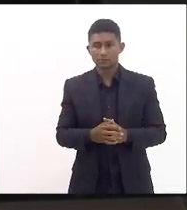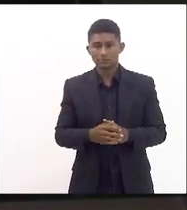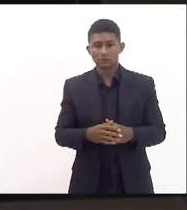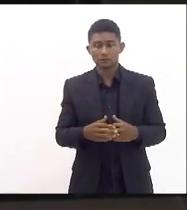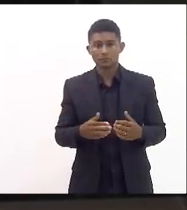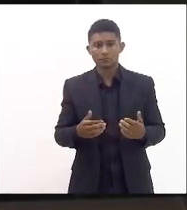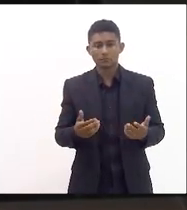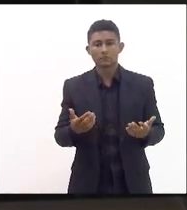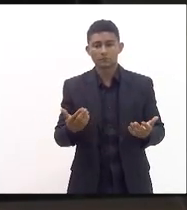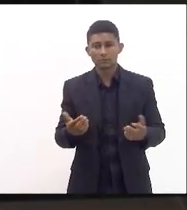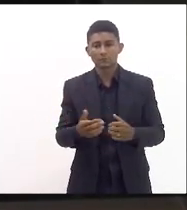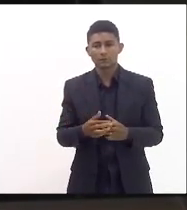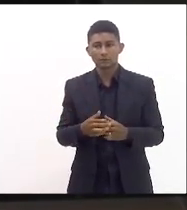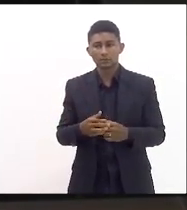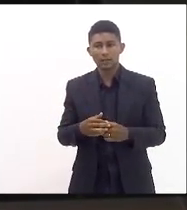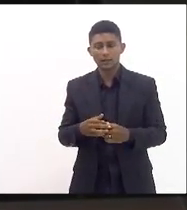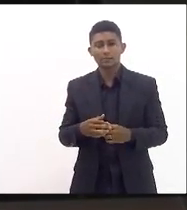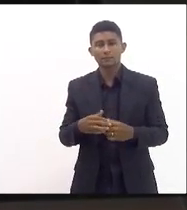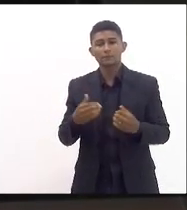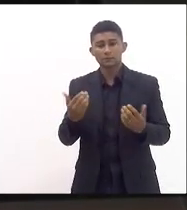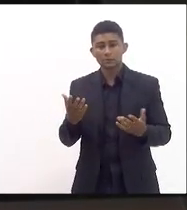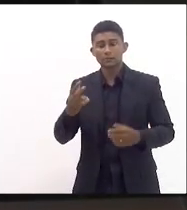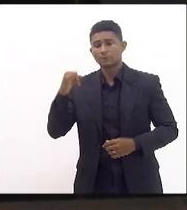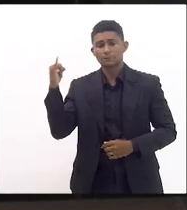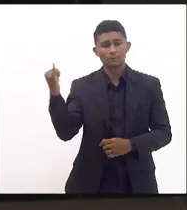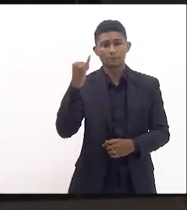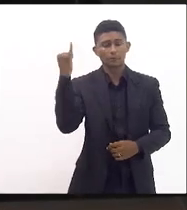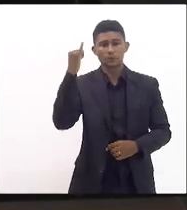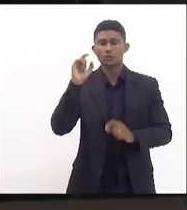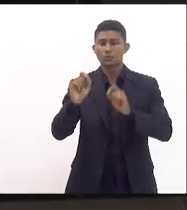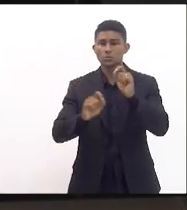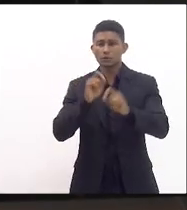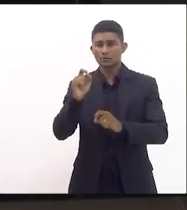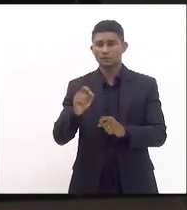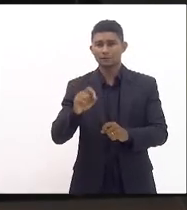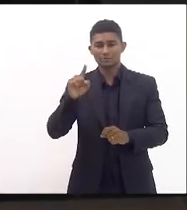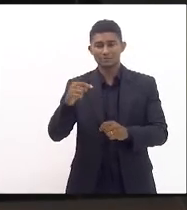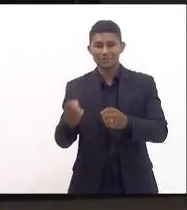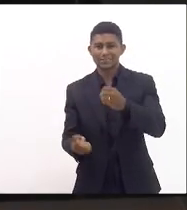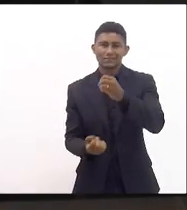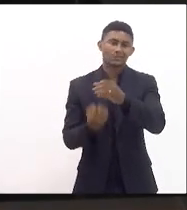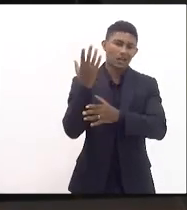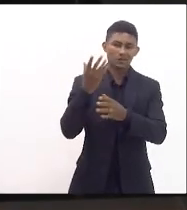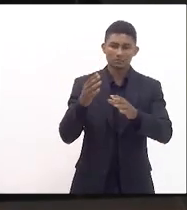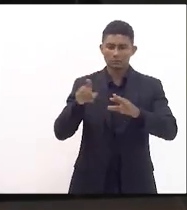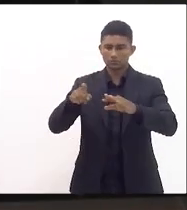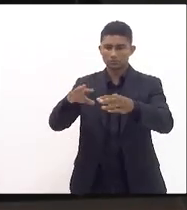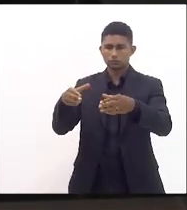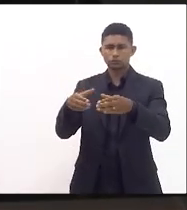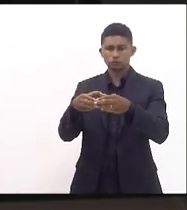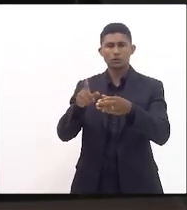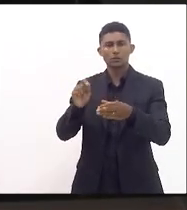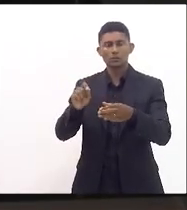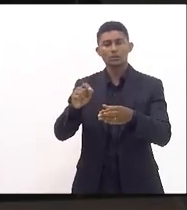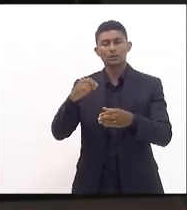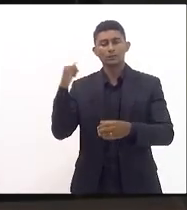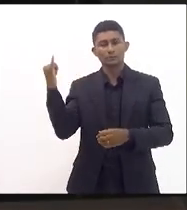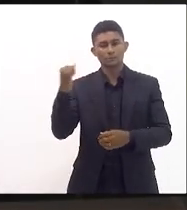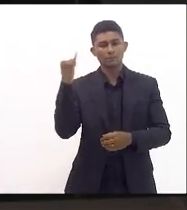é extremamente importante, mas tão importante quanto a criação do órgão é que faça parte da